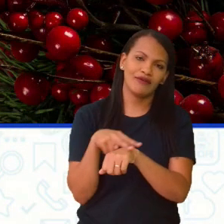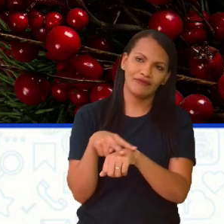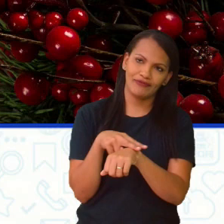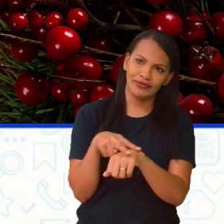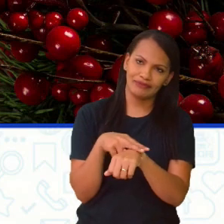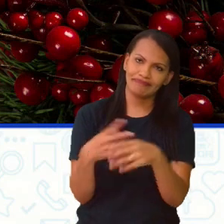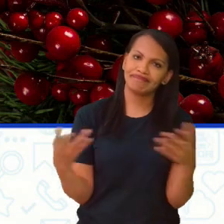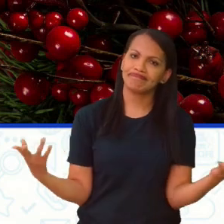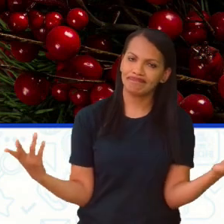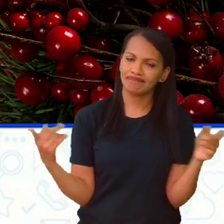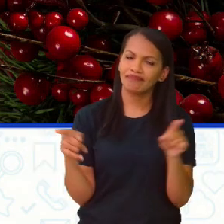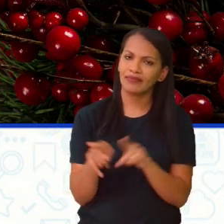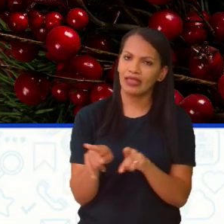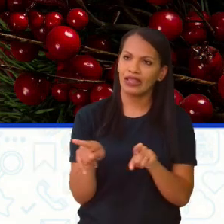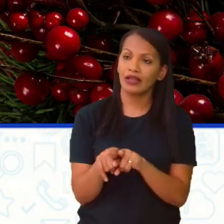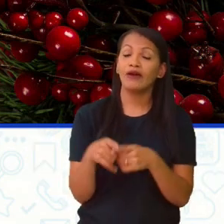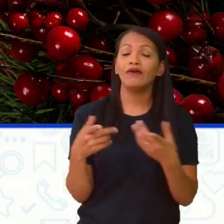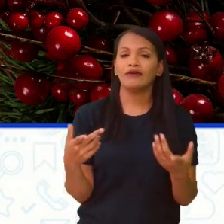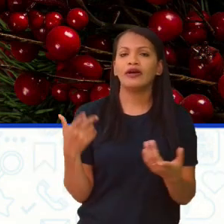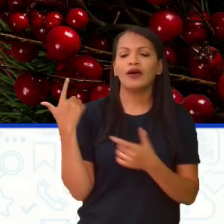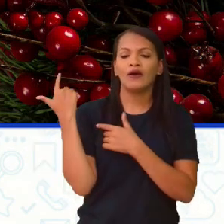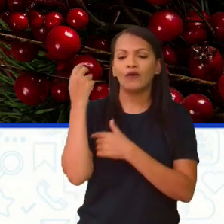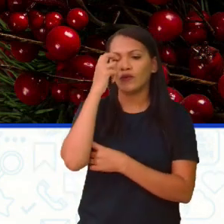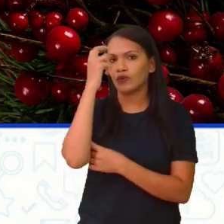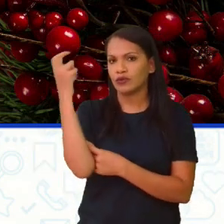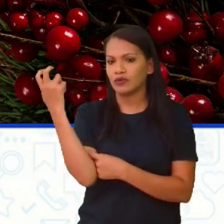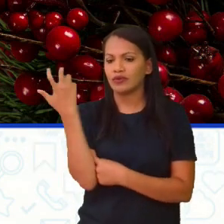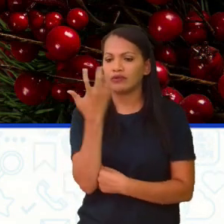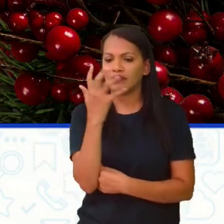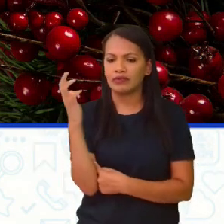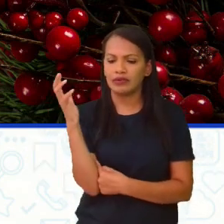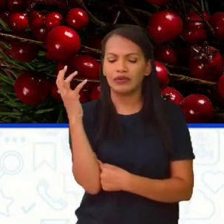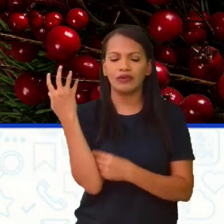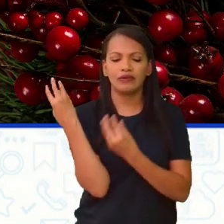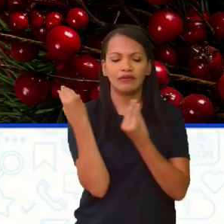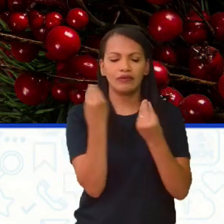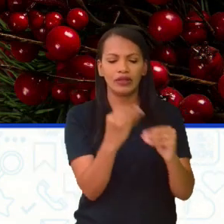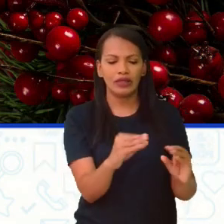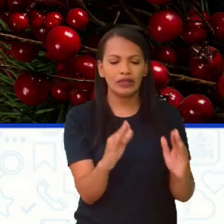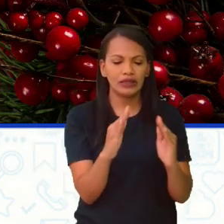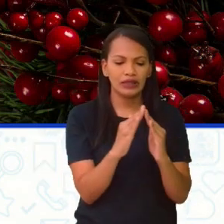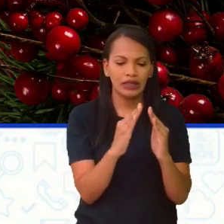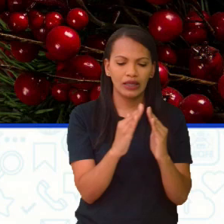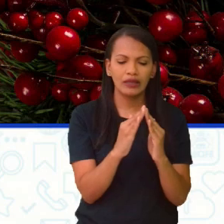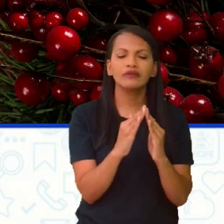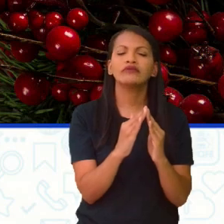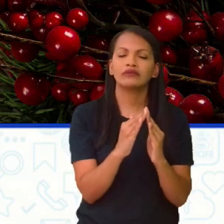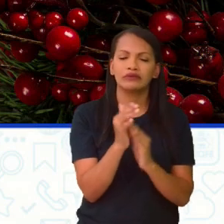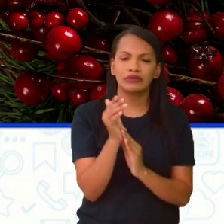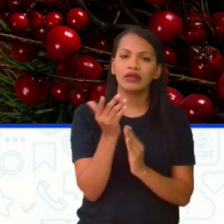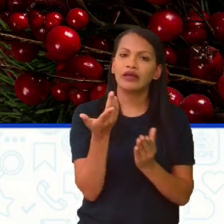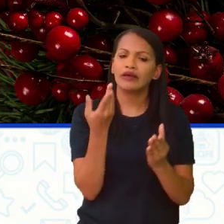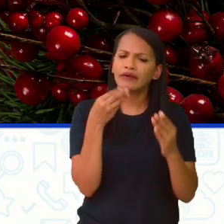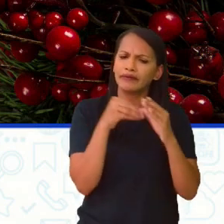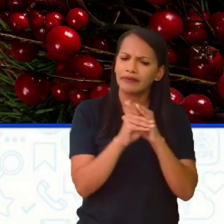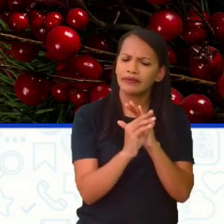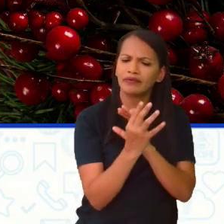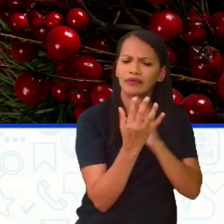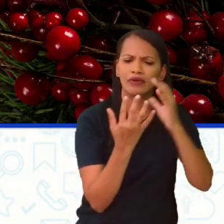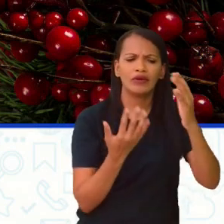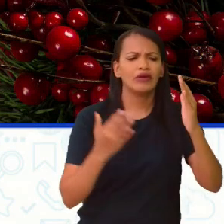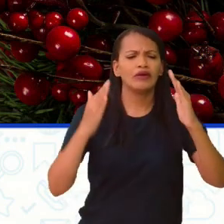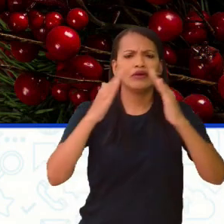permanentemente verdes dentro de casa passou a ser associada à ideia de garantia de fertilidade e de